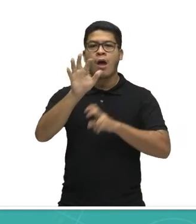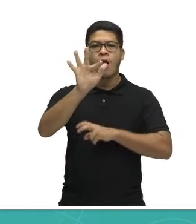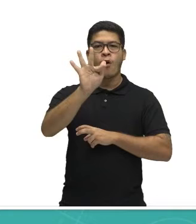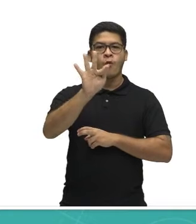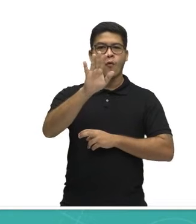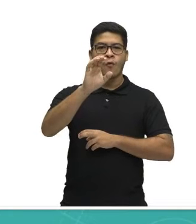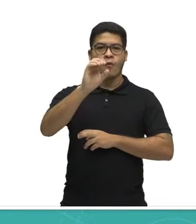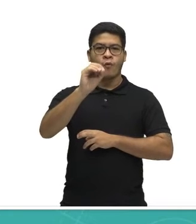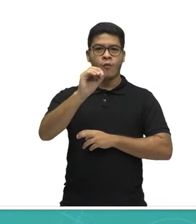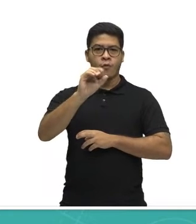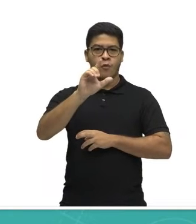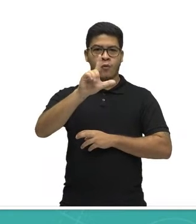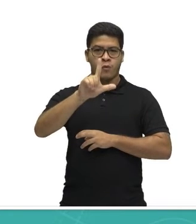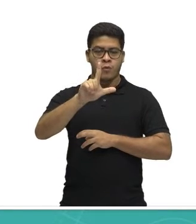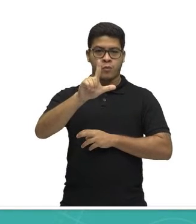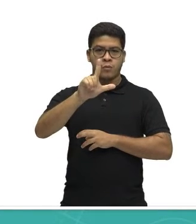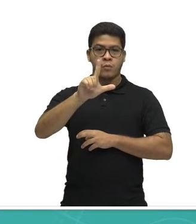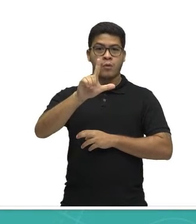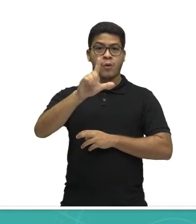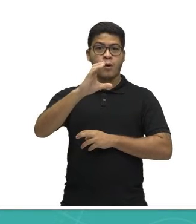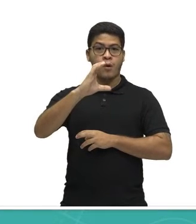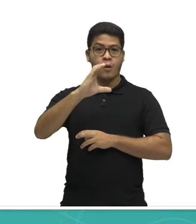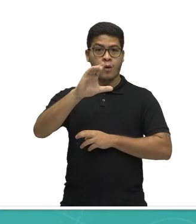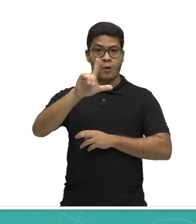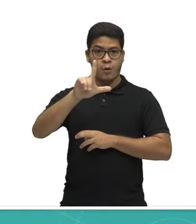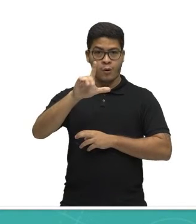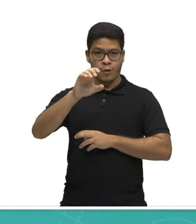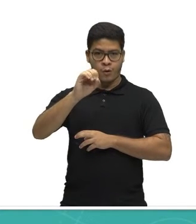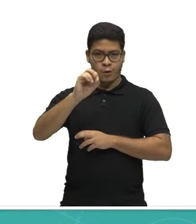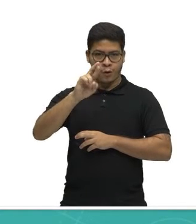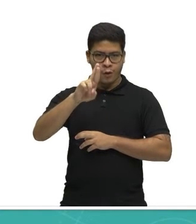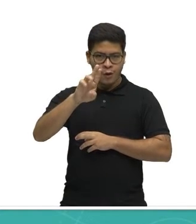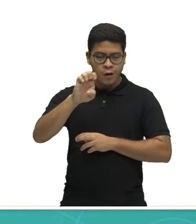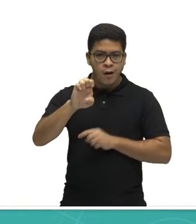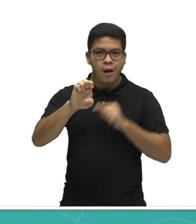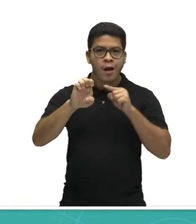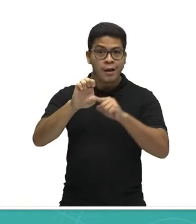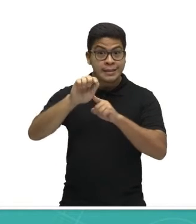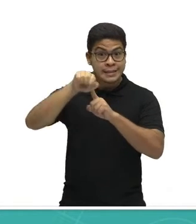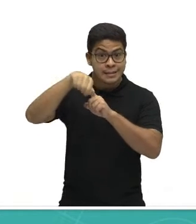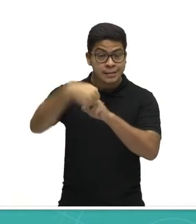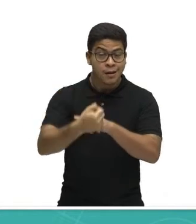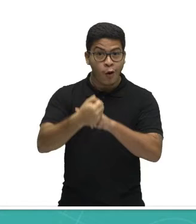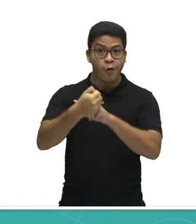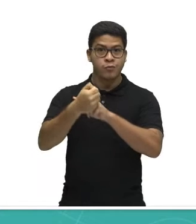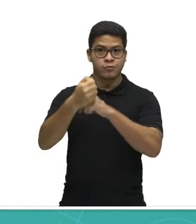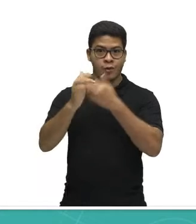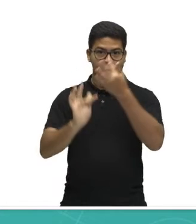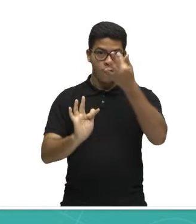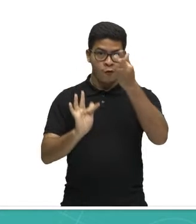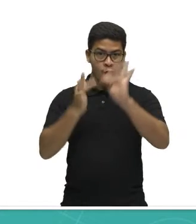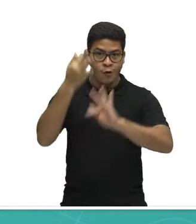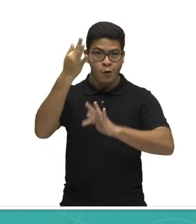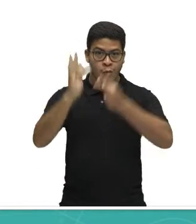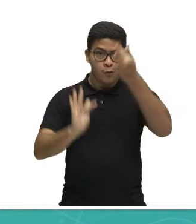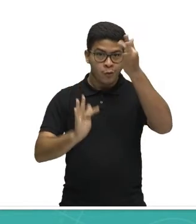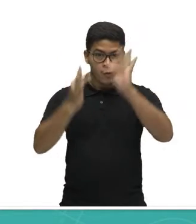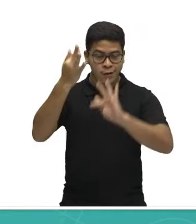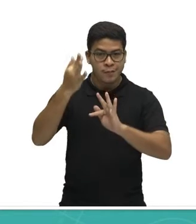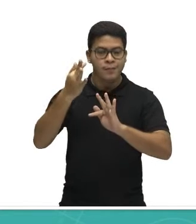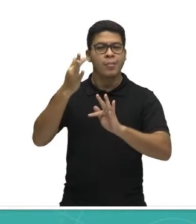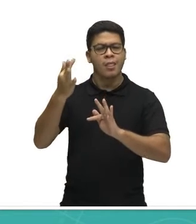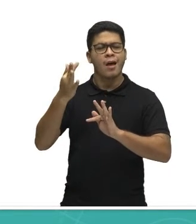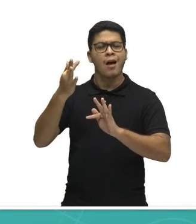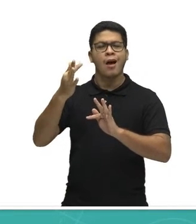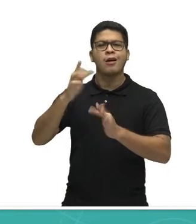Então, todas essas tradições do povo, de uma comunidade, tudo isso são chamadas de folclore. Então, vamos